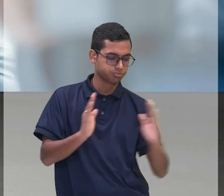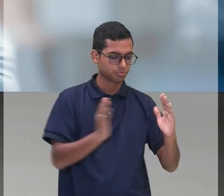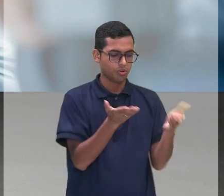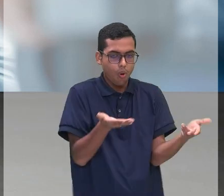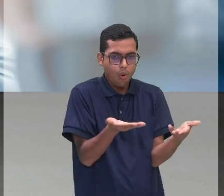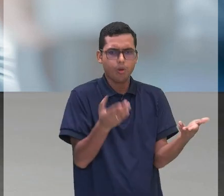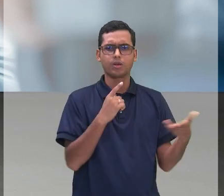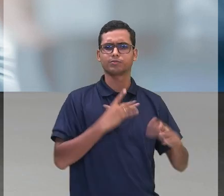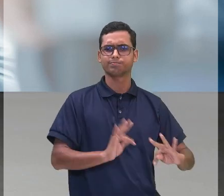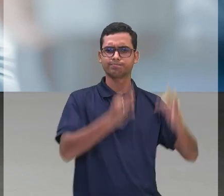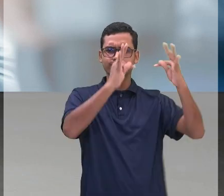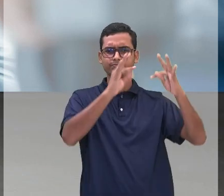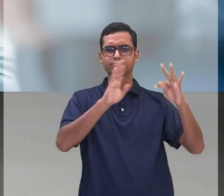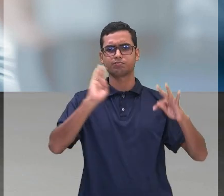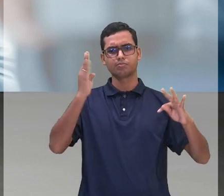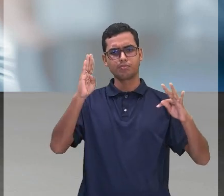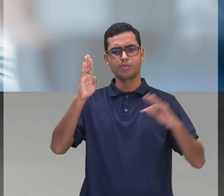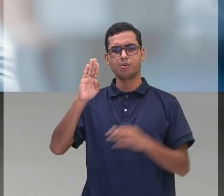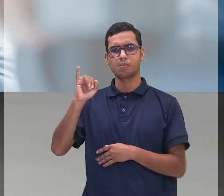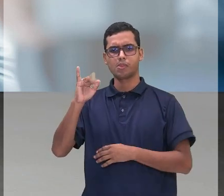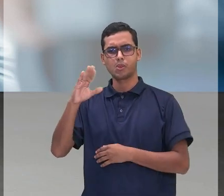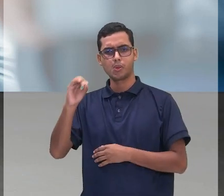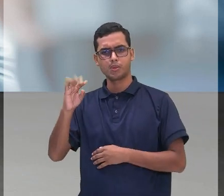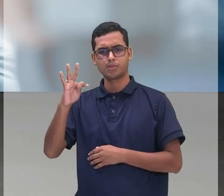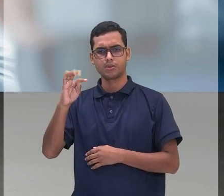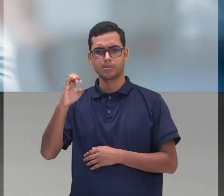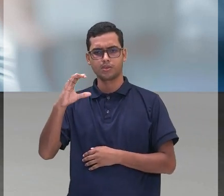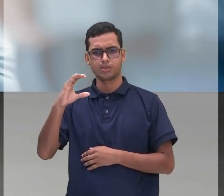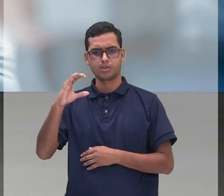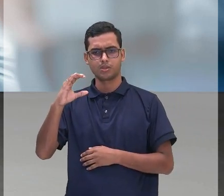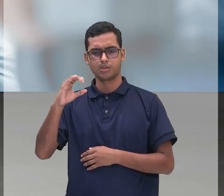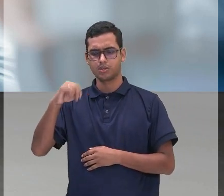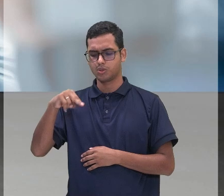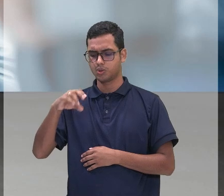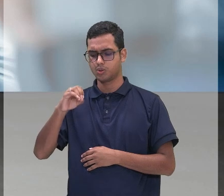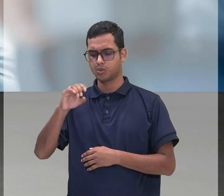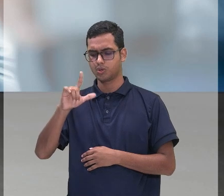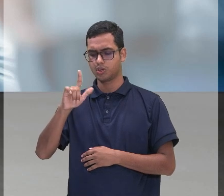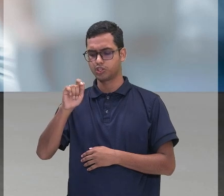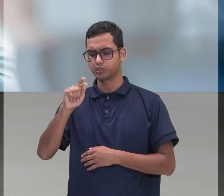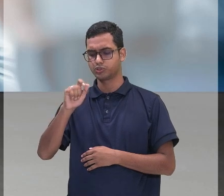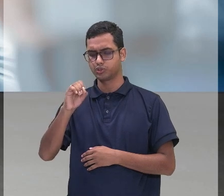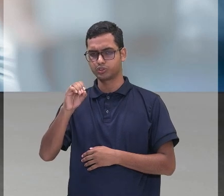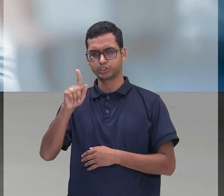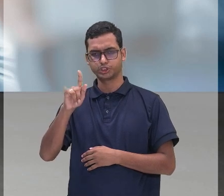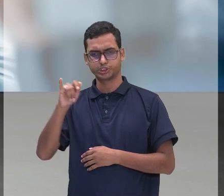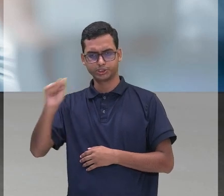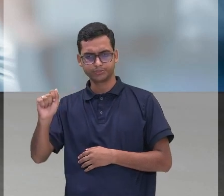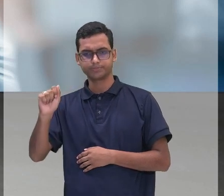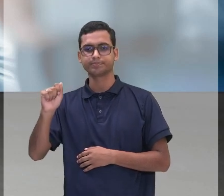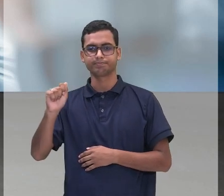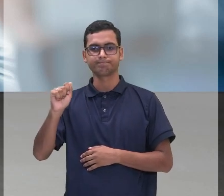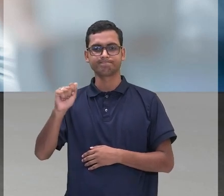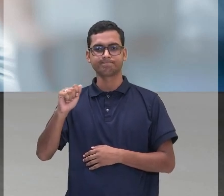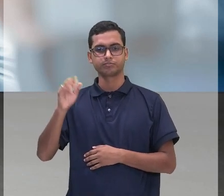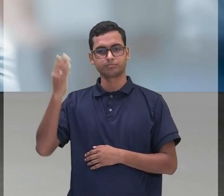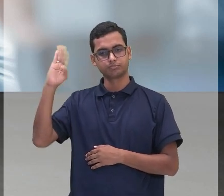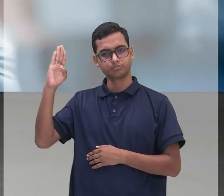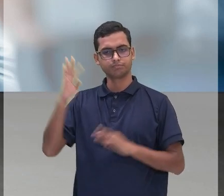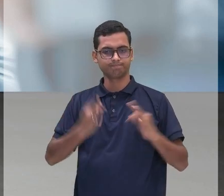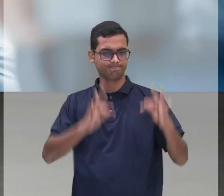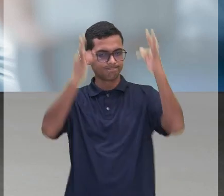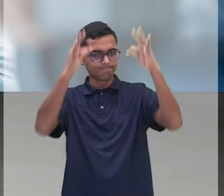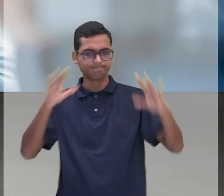biotecnologia, né? E a biotecnologia é uma área bem abrangente, né? Uma área a gente vai observar organismos que